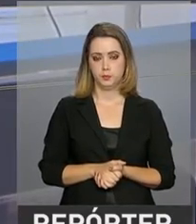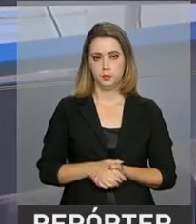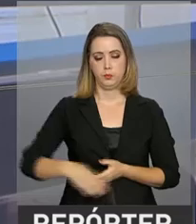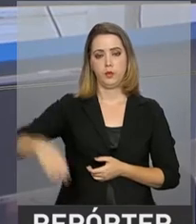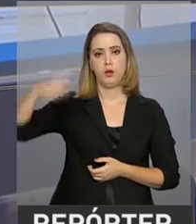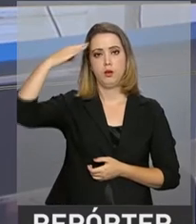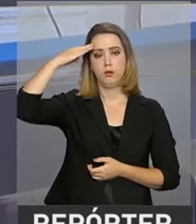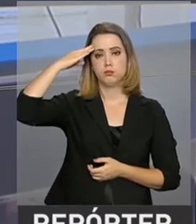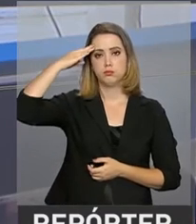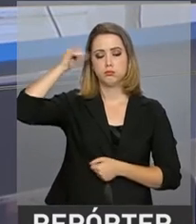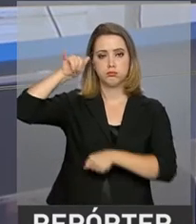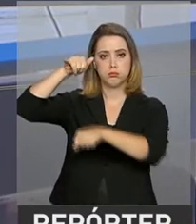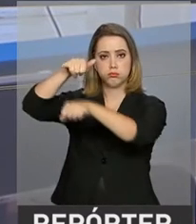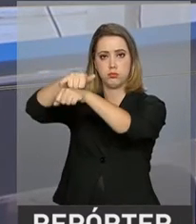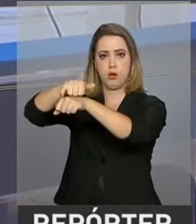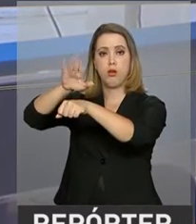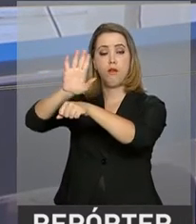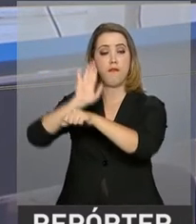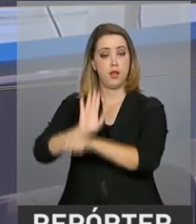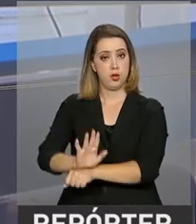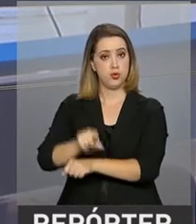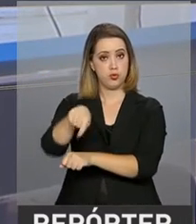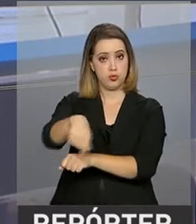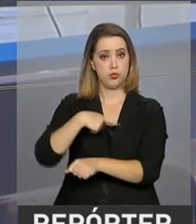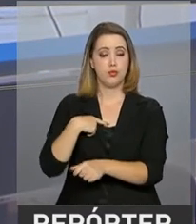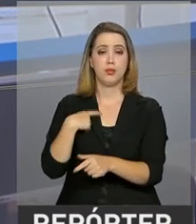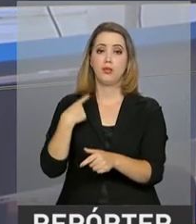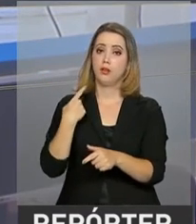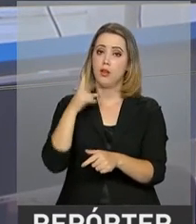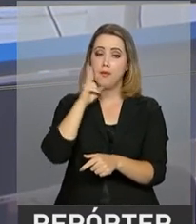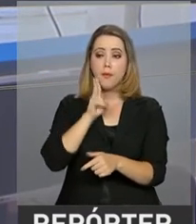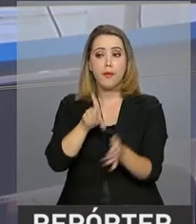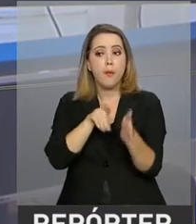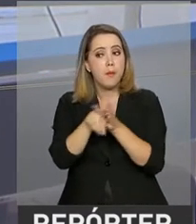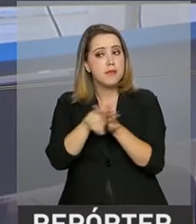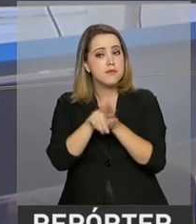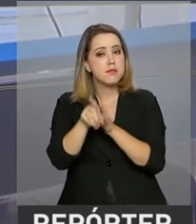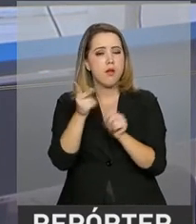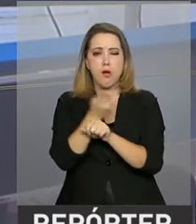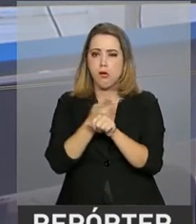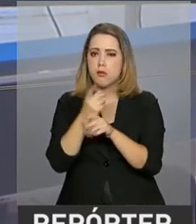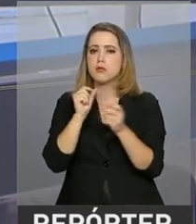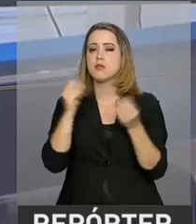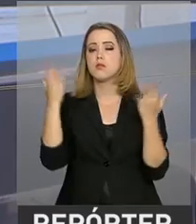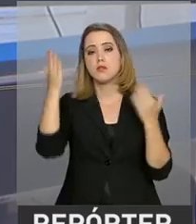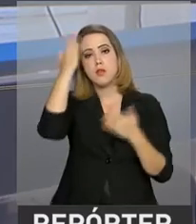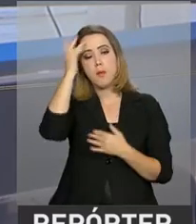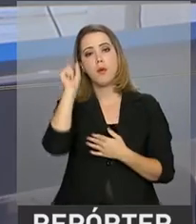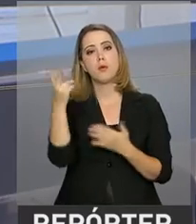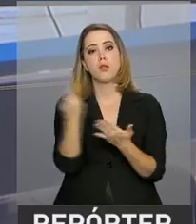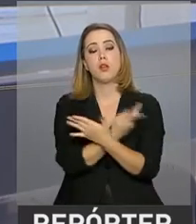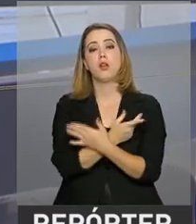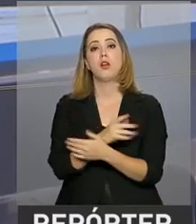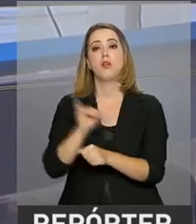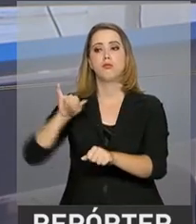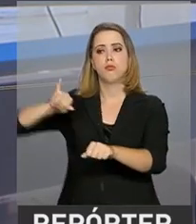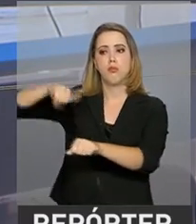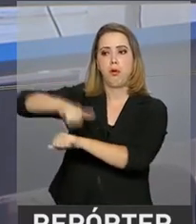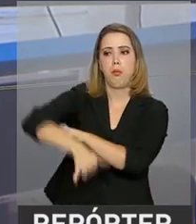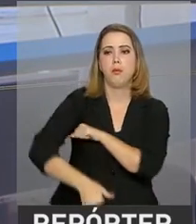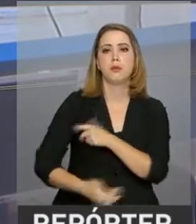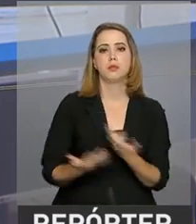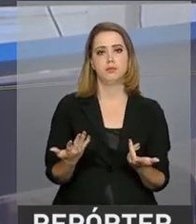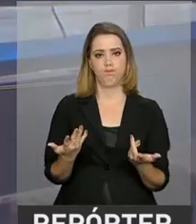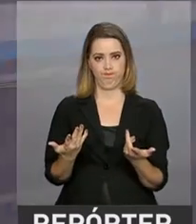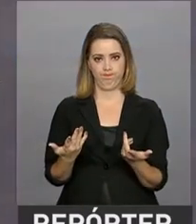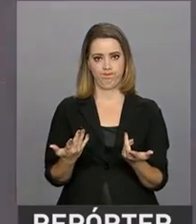ajudar na investigação da queda do avião em paraty em que estava o ministro do supremo tribunal federal teori zavascki